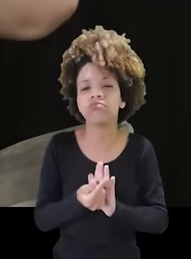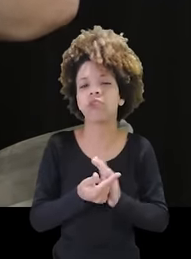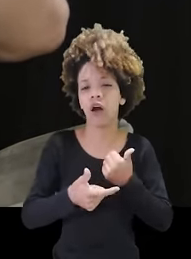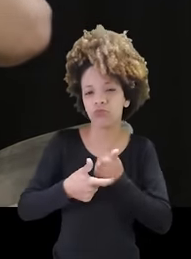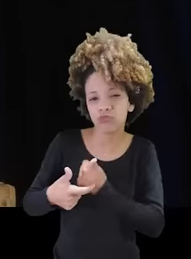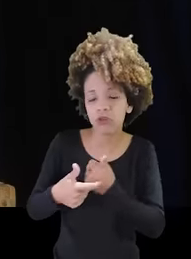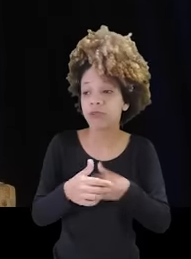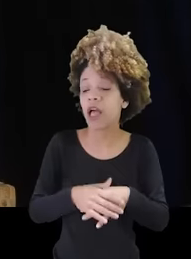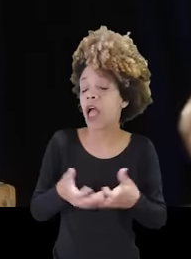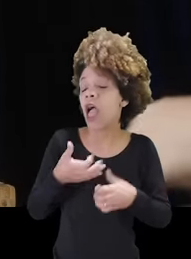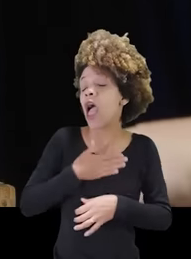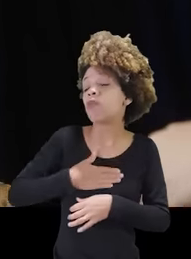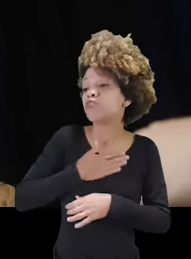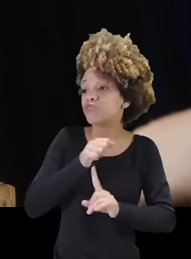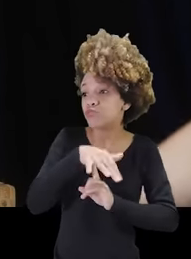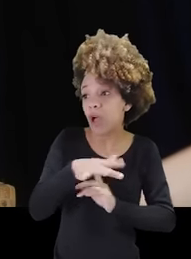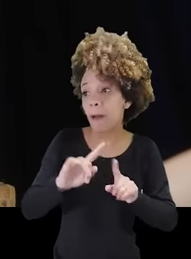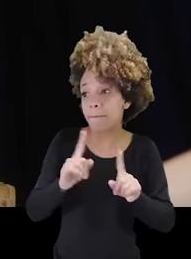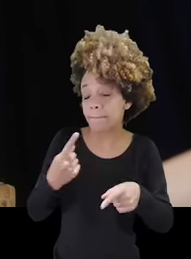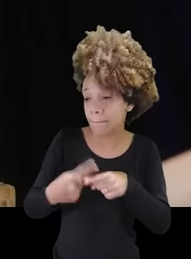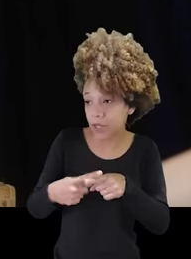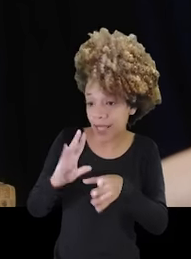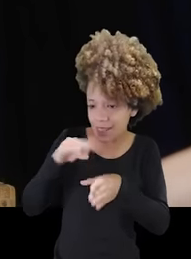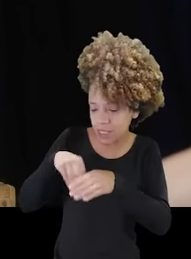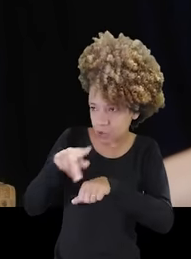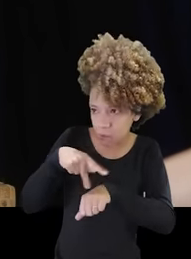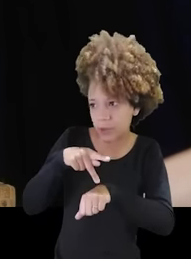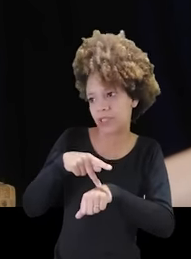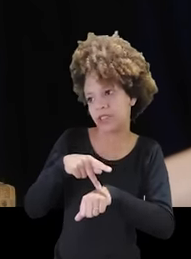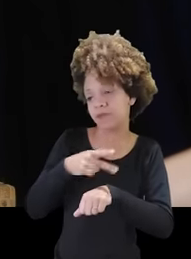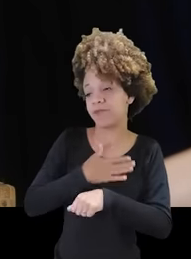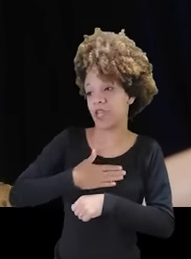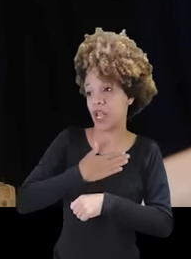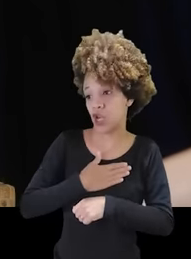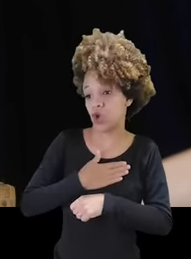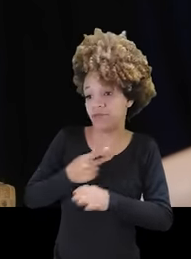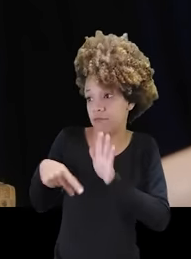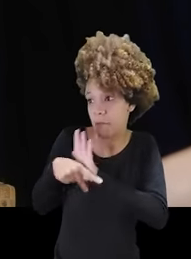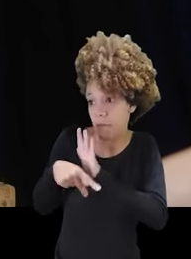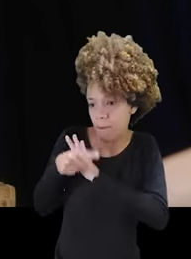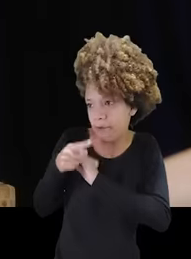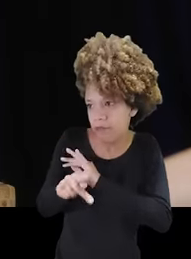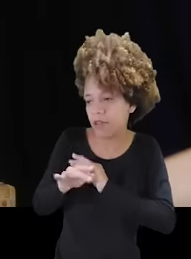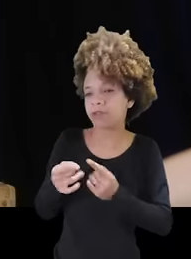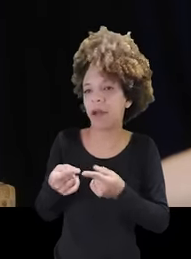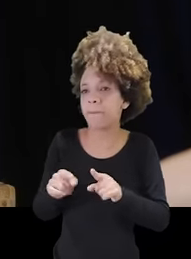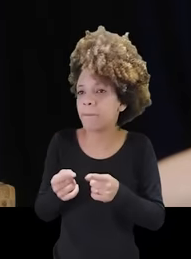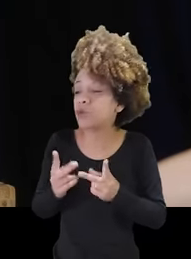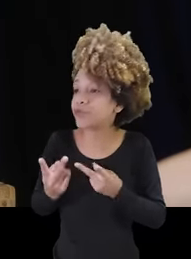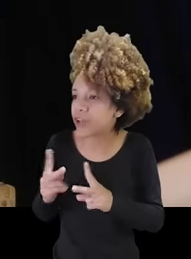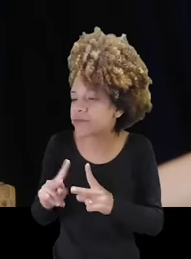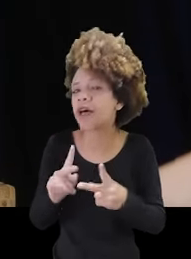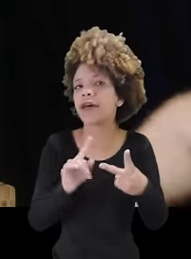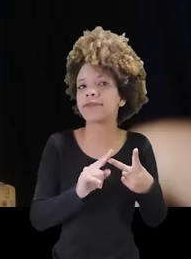né porque dentro do país Eles são muito eles gostam das coisas deles então a música é muito